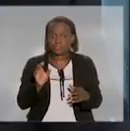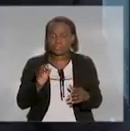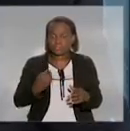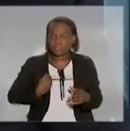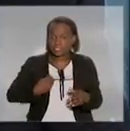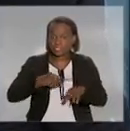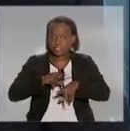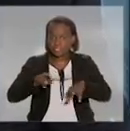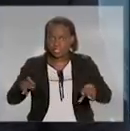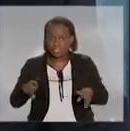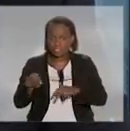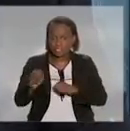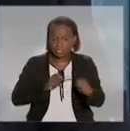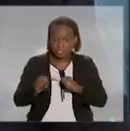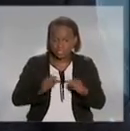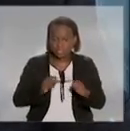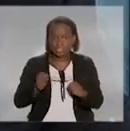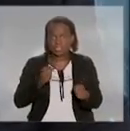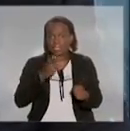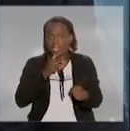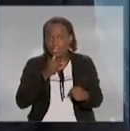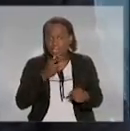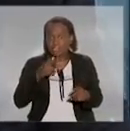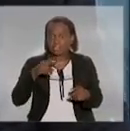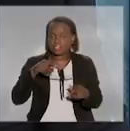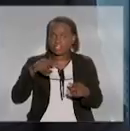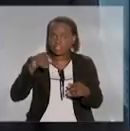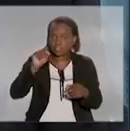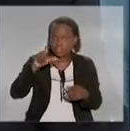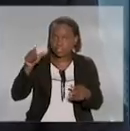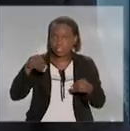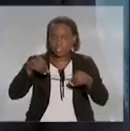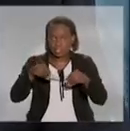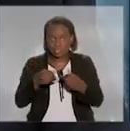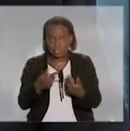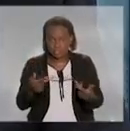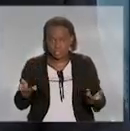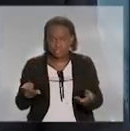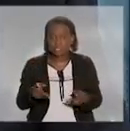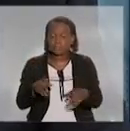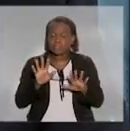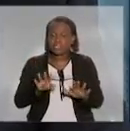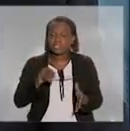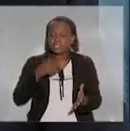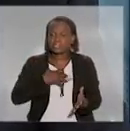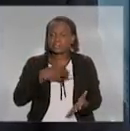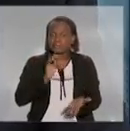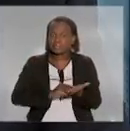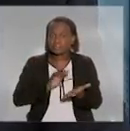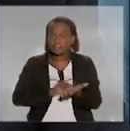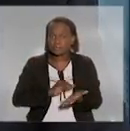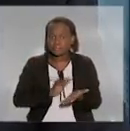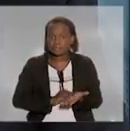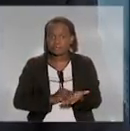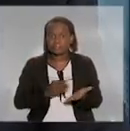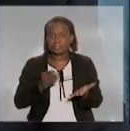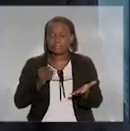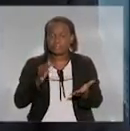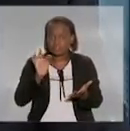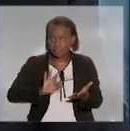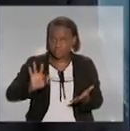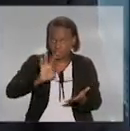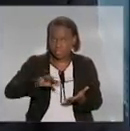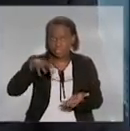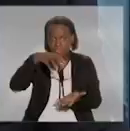sobre biodiversidade, conservação e uso sustentável dos recursos naturais, mas eu ainda sinto muita falta que